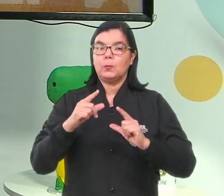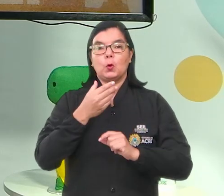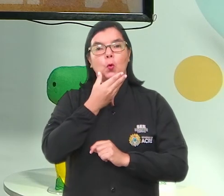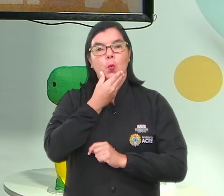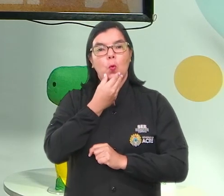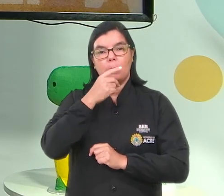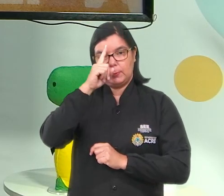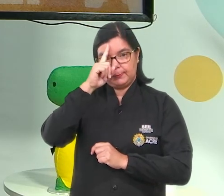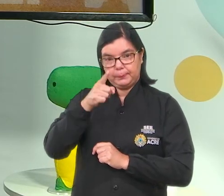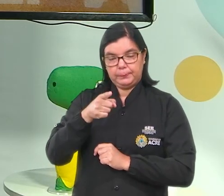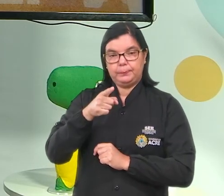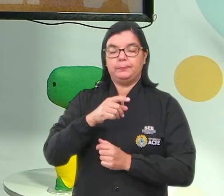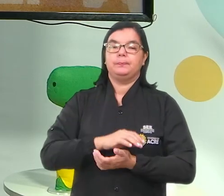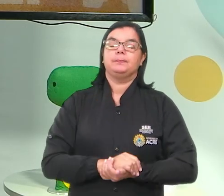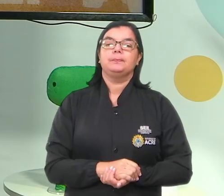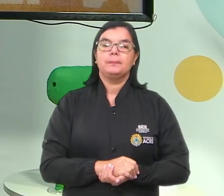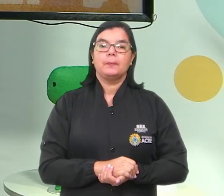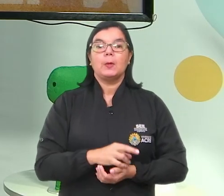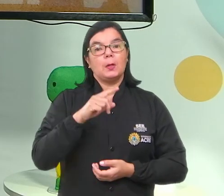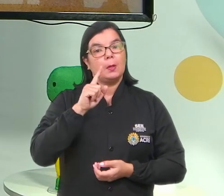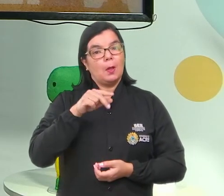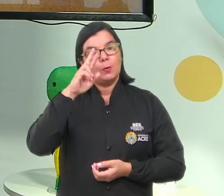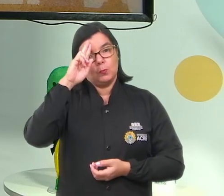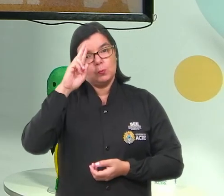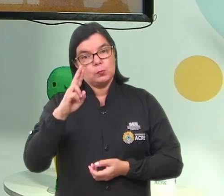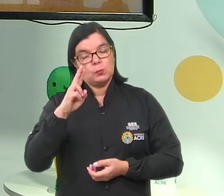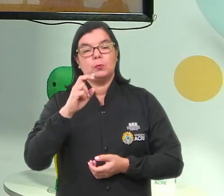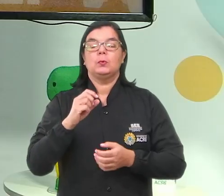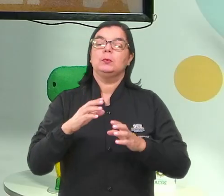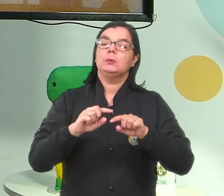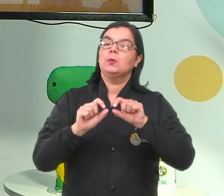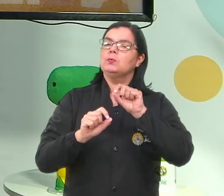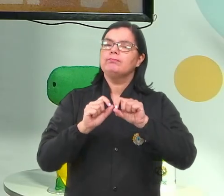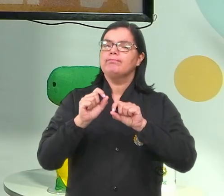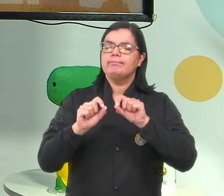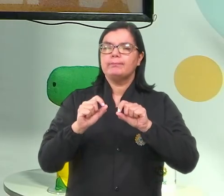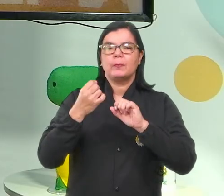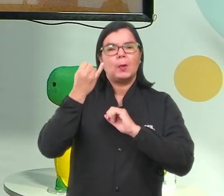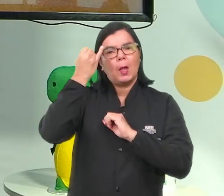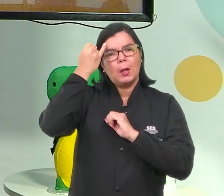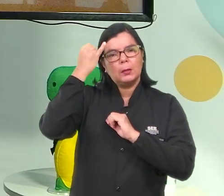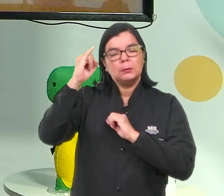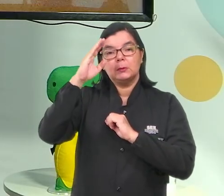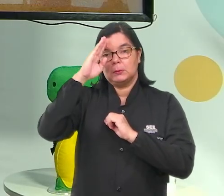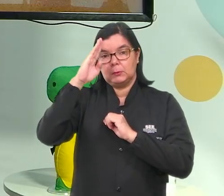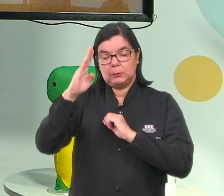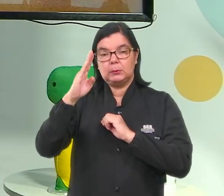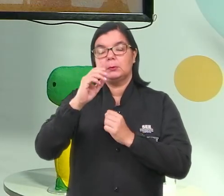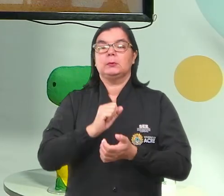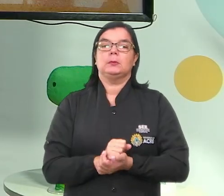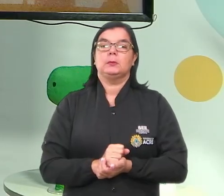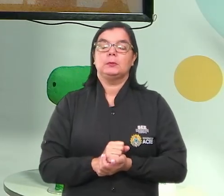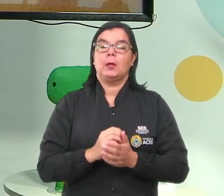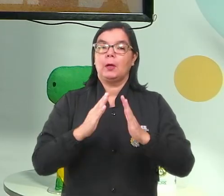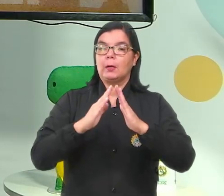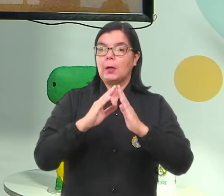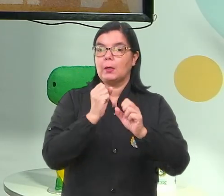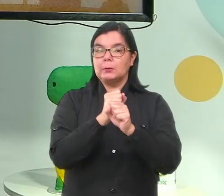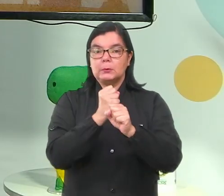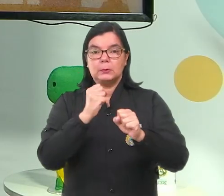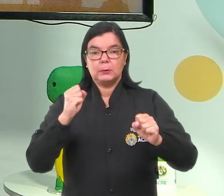e que era o senhor. Então essa acaba sendo, digamos assim, a ideia principal da obra Casa Grande